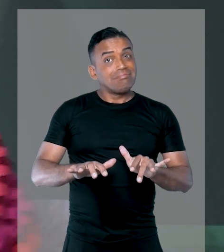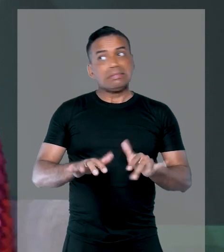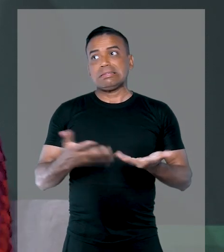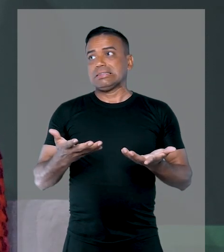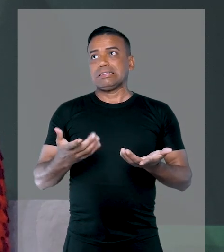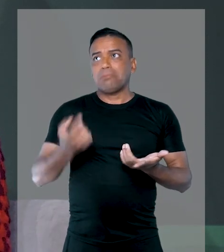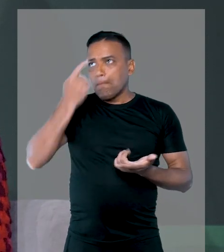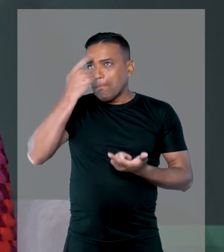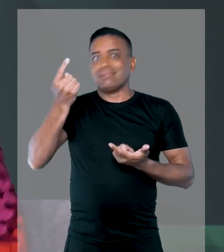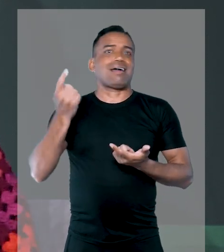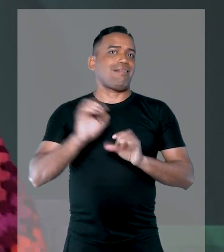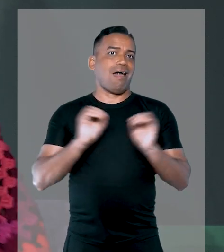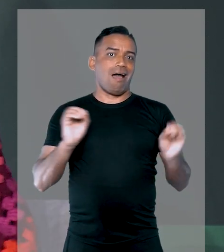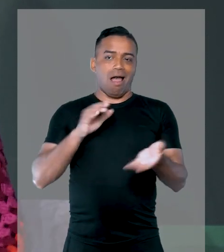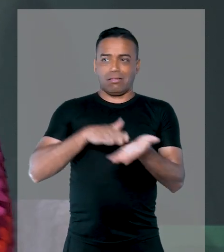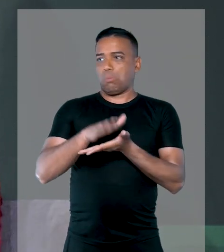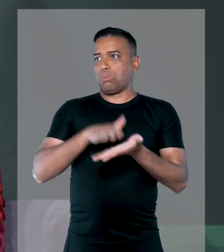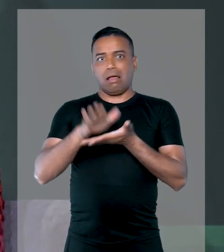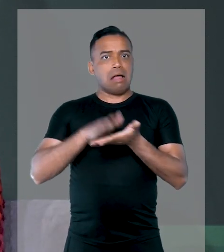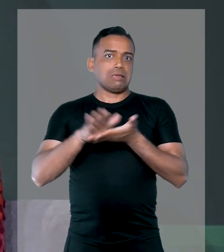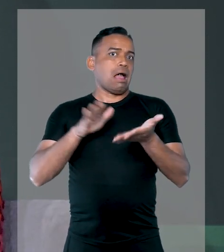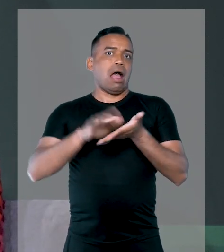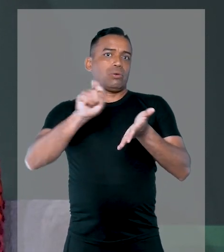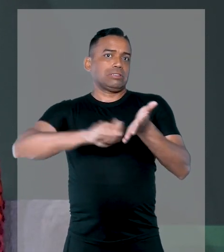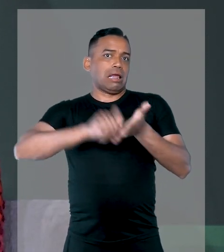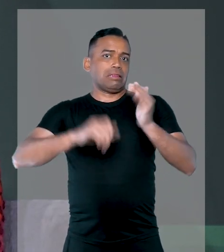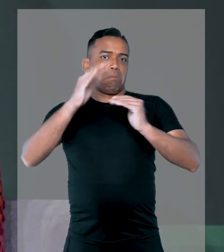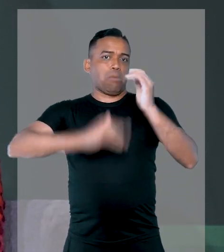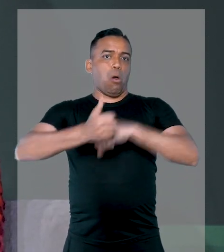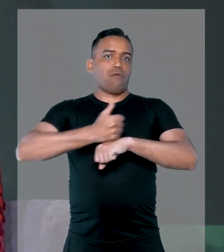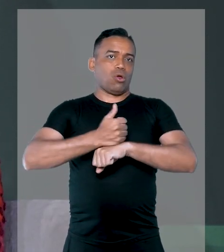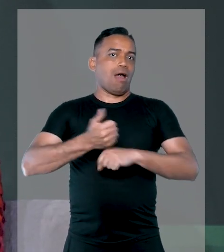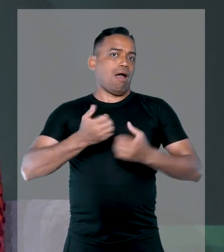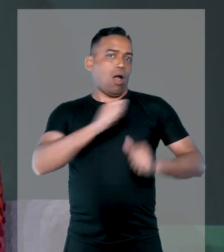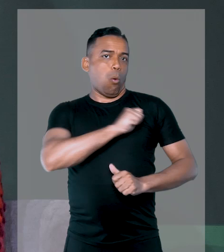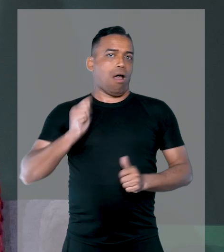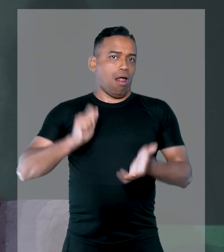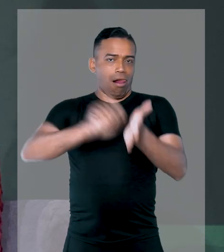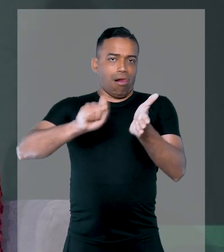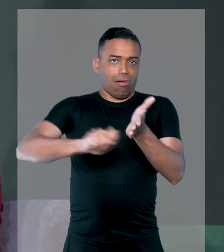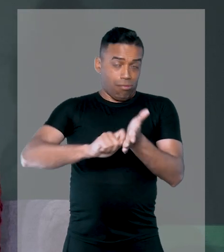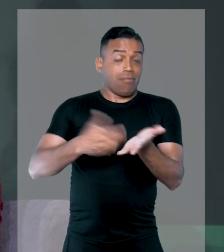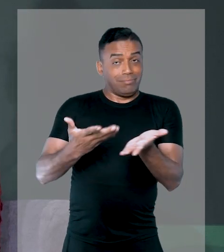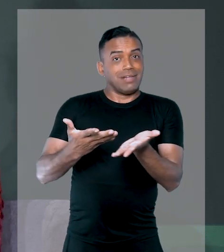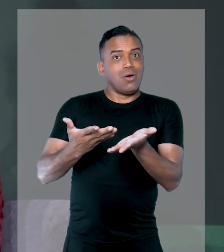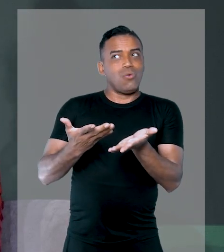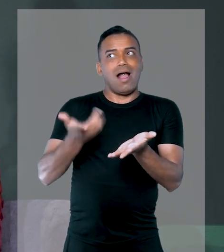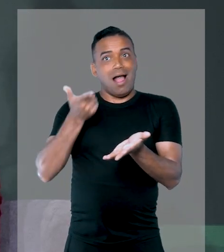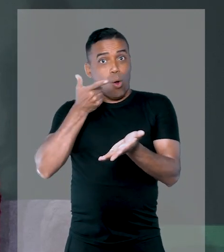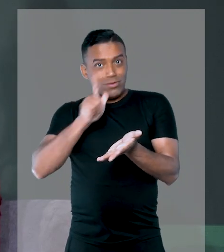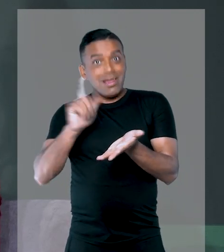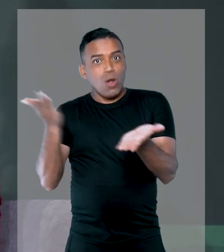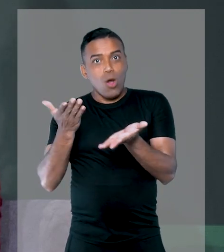escrever sem pensar em publicar, sem nada disso. Acabou que esse, né, tá aqui, publiquei